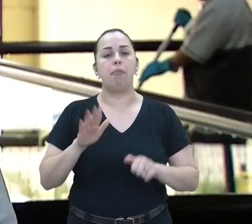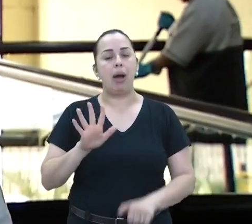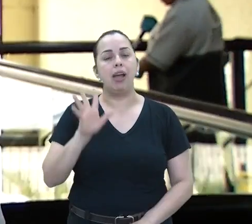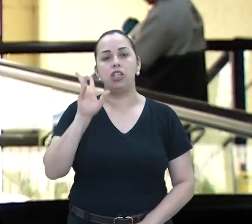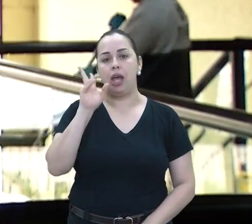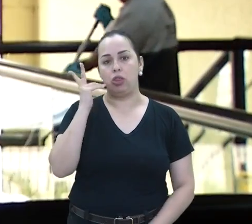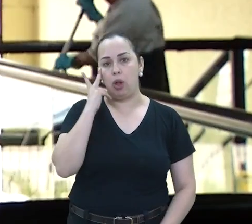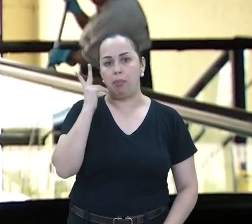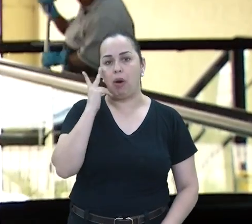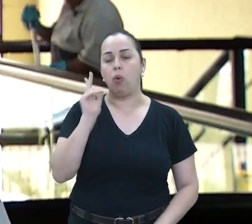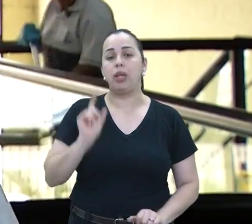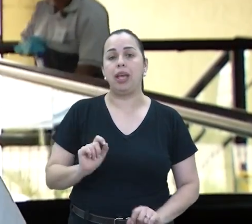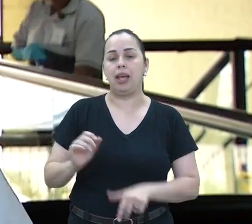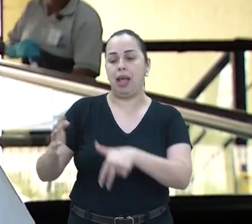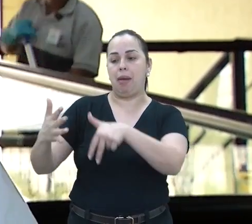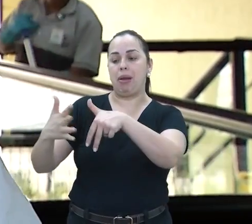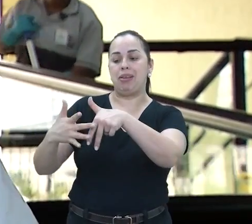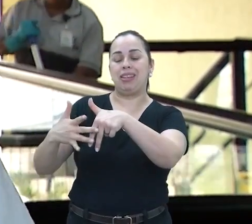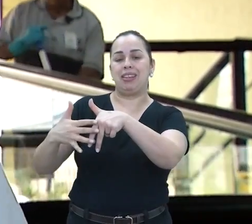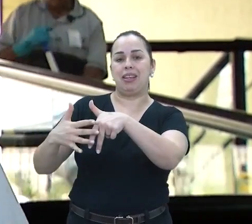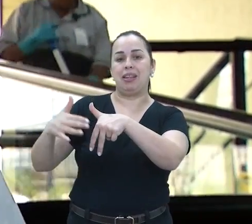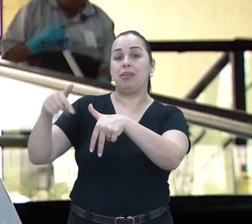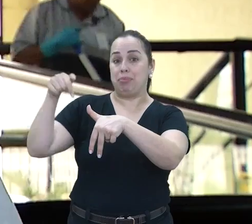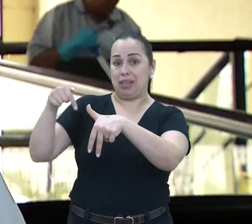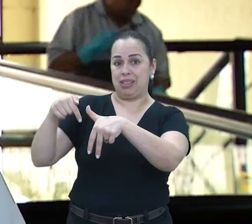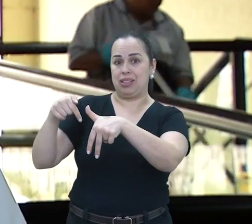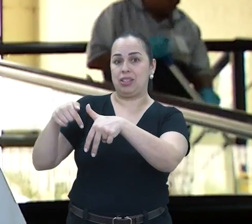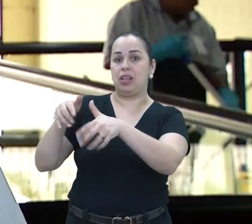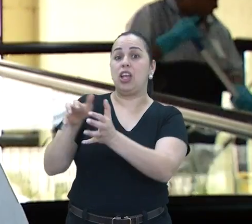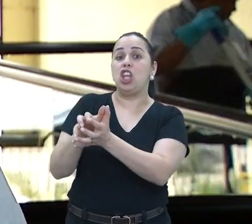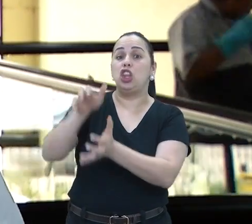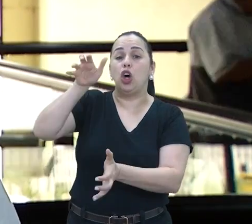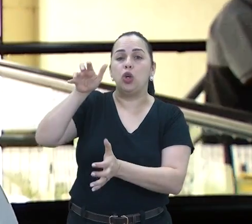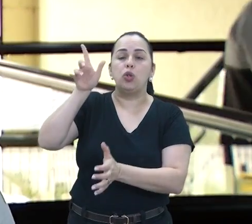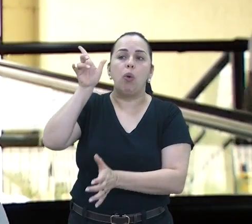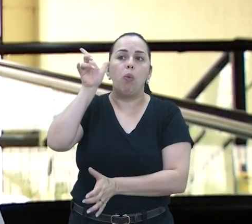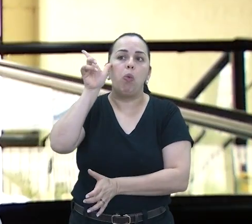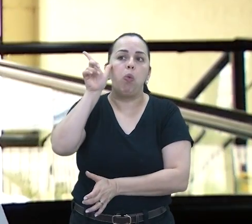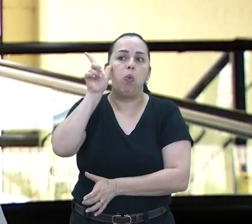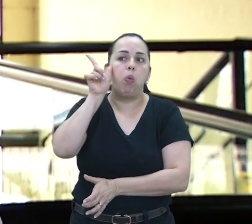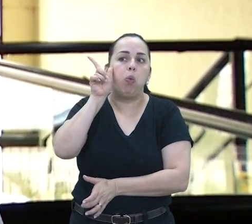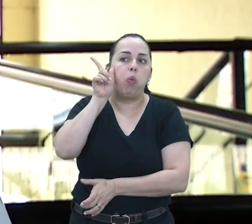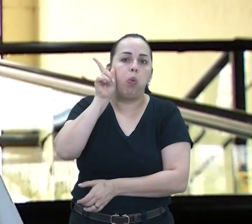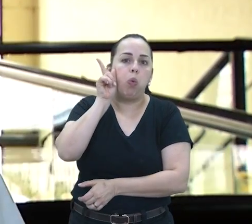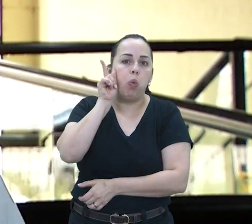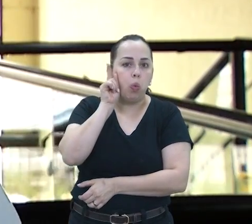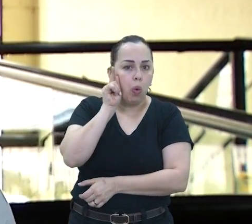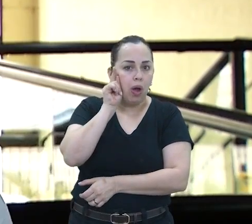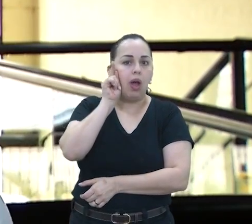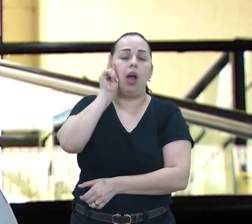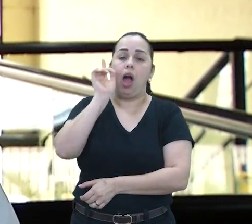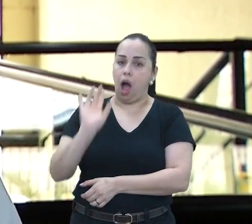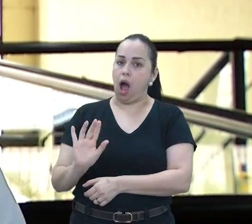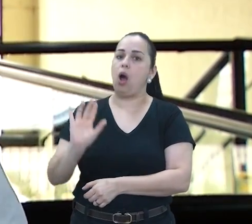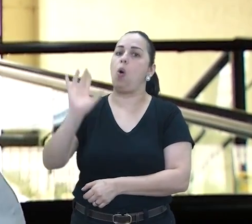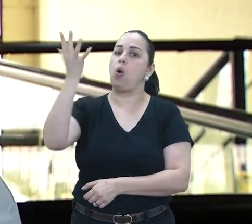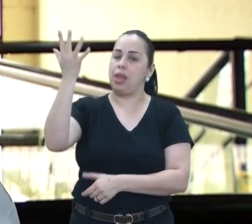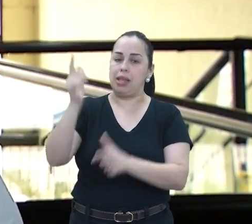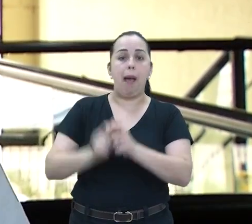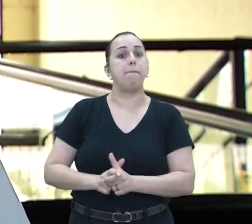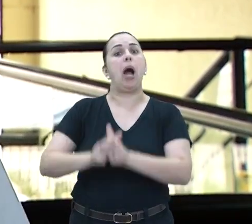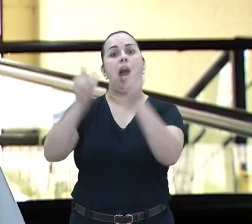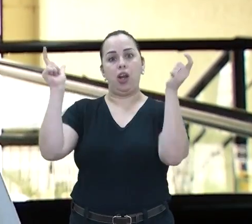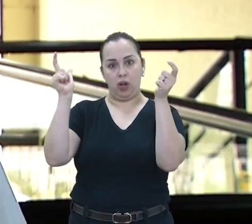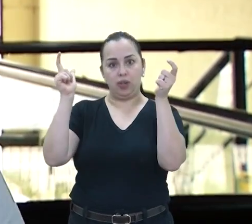O mais comum é o paciente na terceira idade mesmo, que é a perda de audição, né, que a gente chama de presbiacusia.